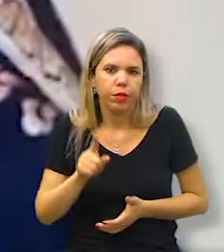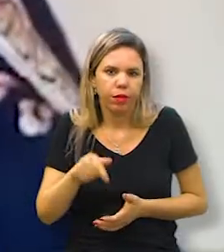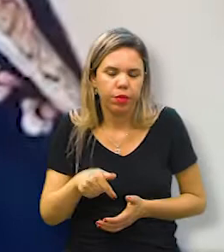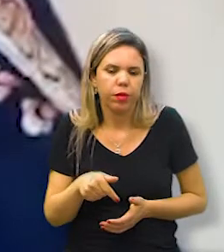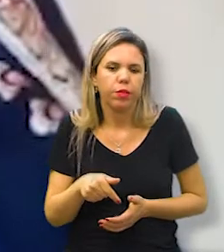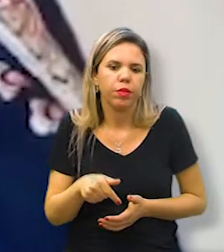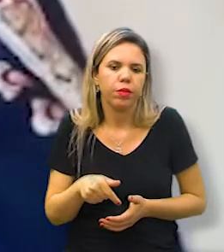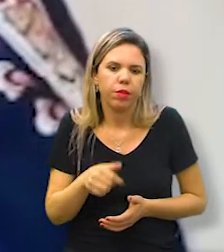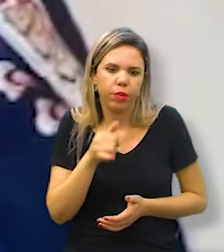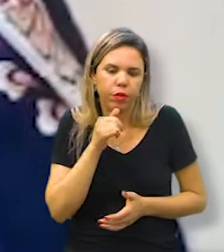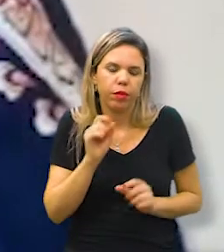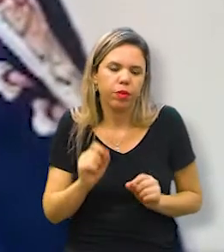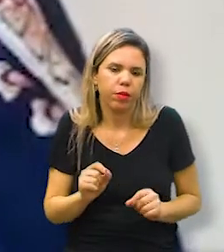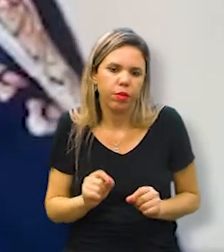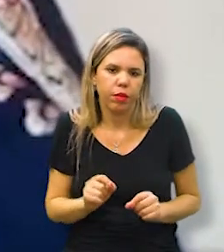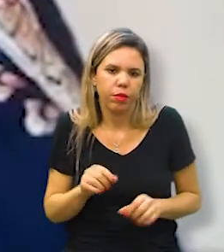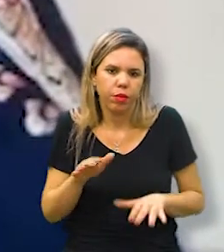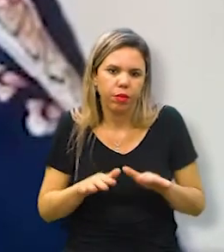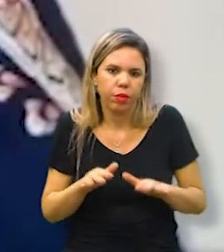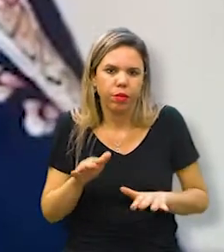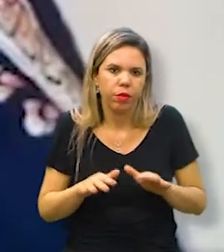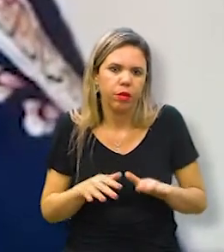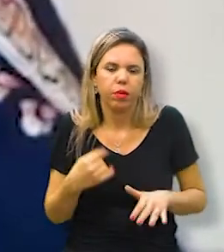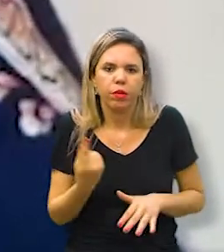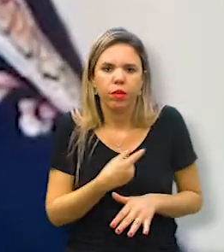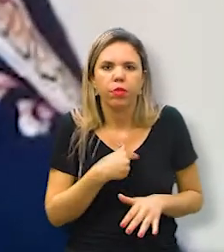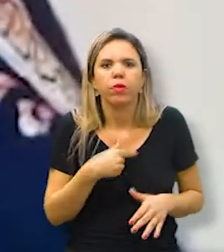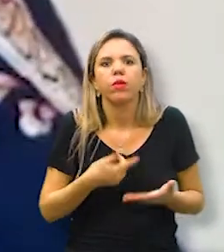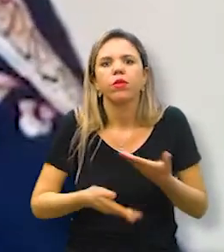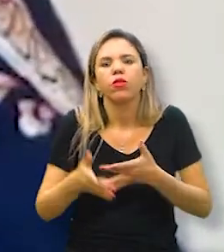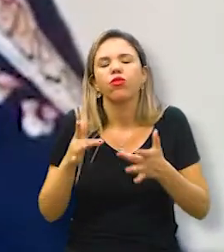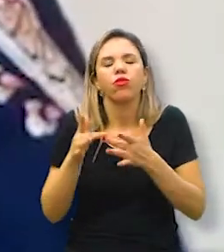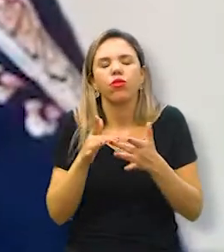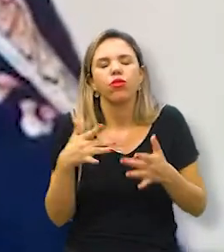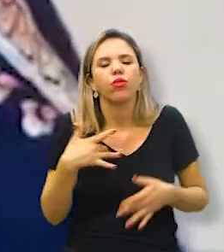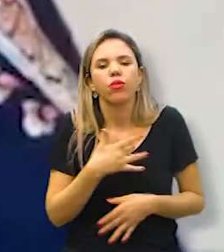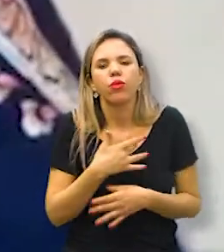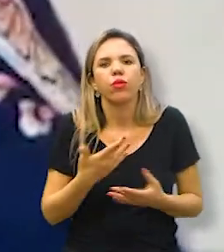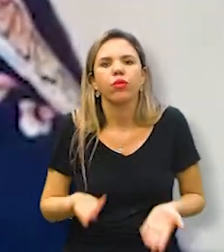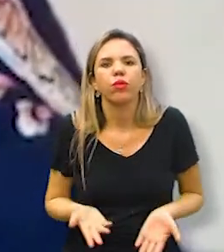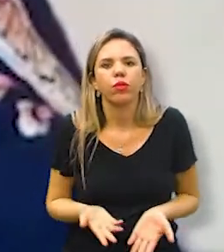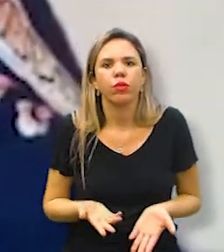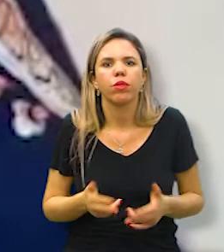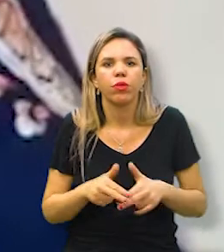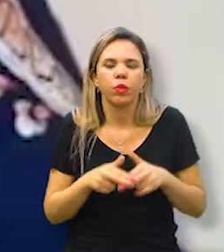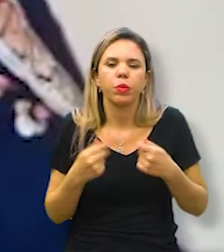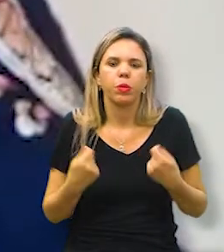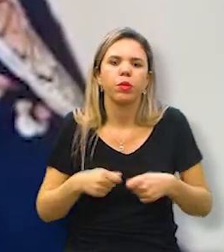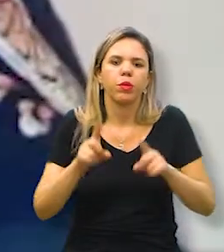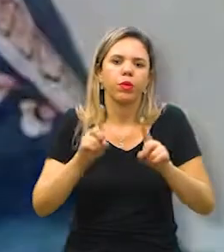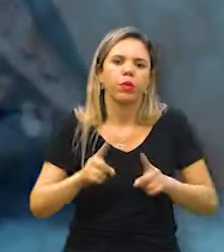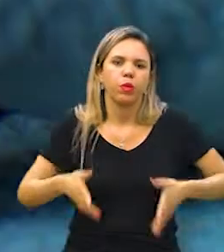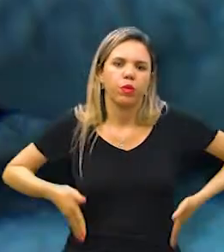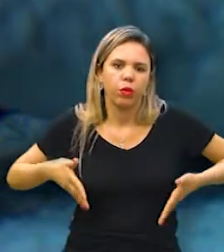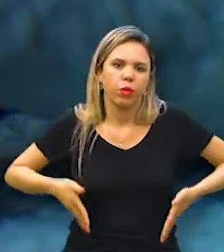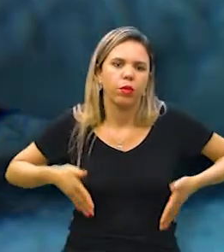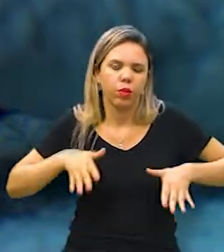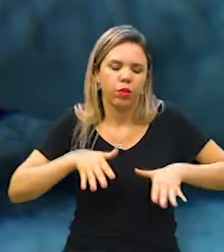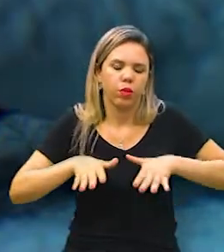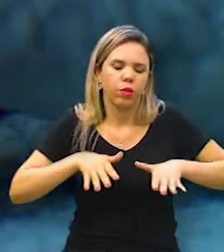Isso implica... O nosso convênio com a saúde implica numa deficiência motora,